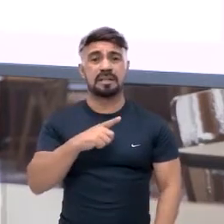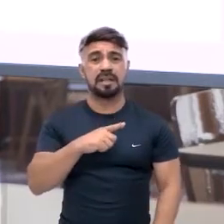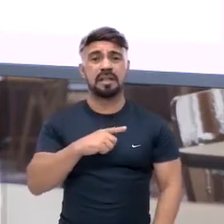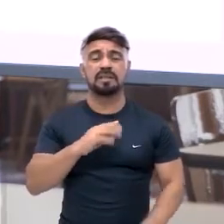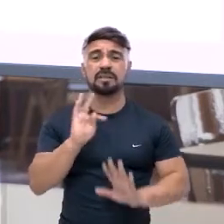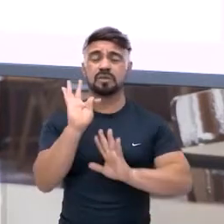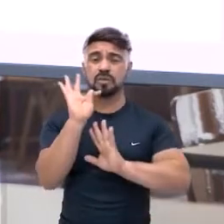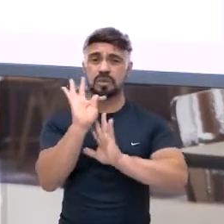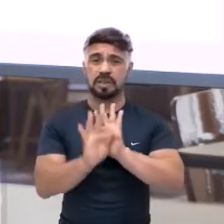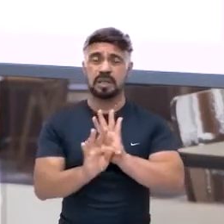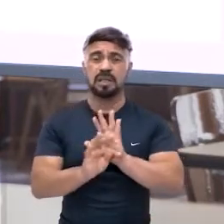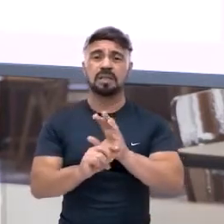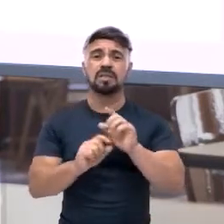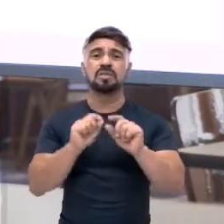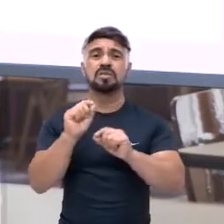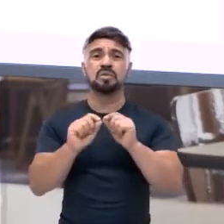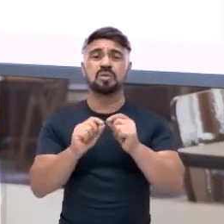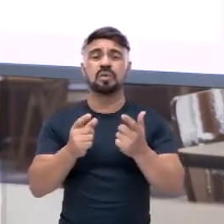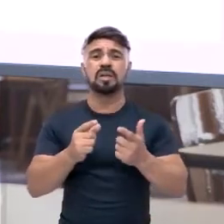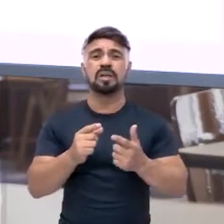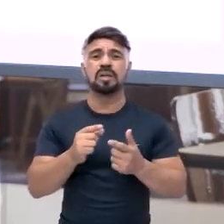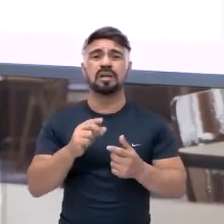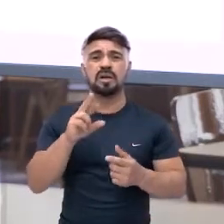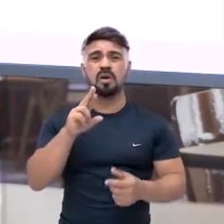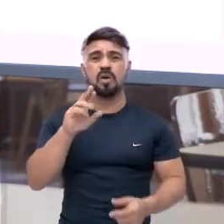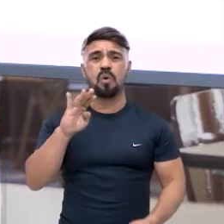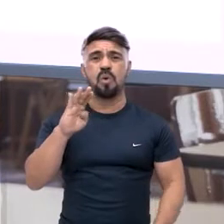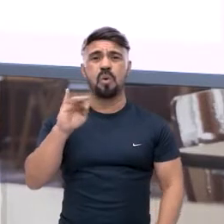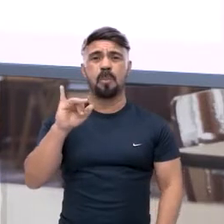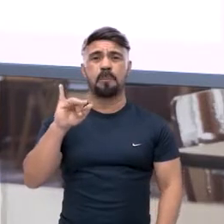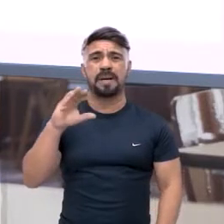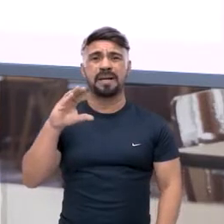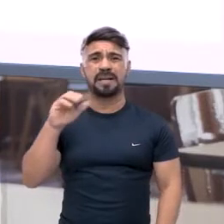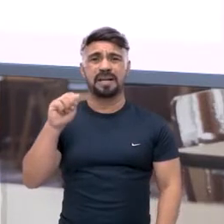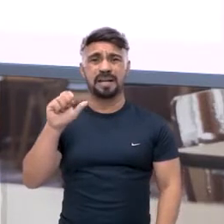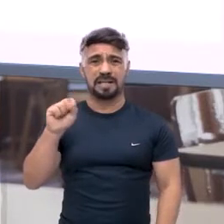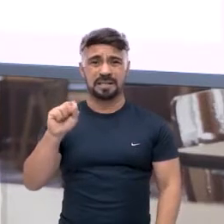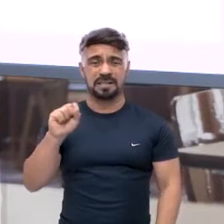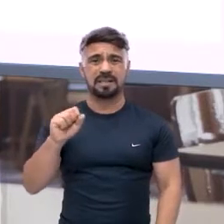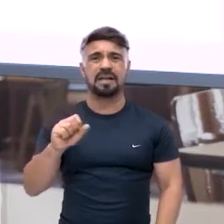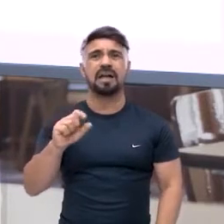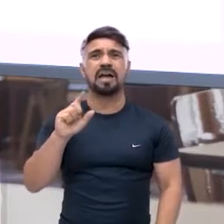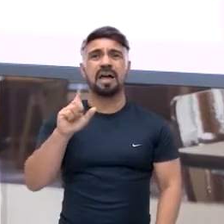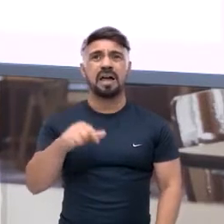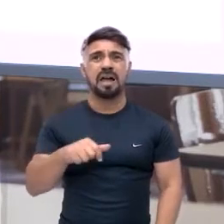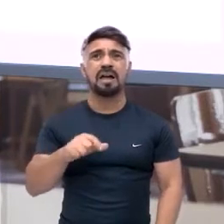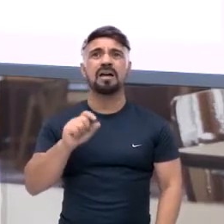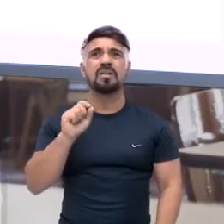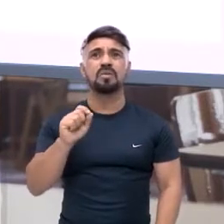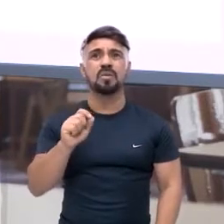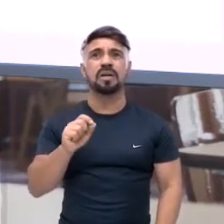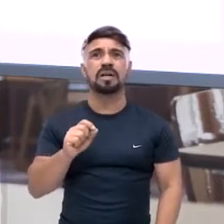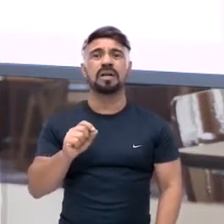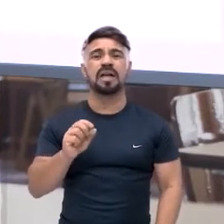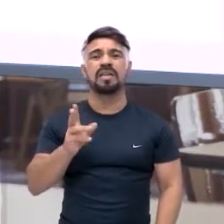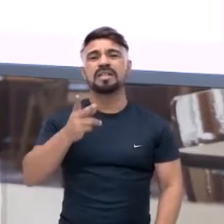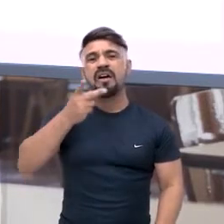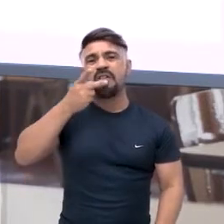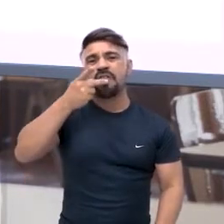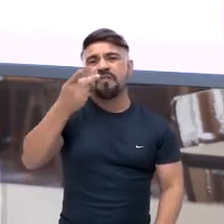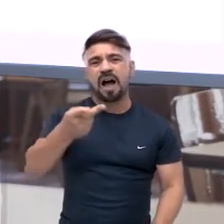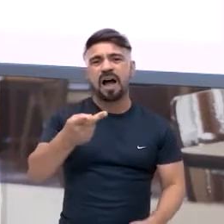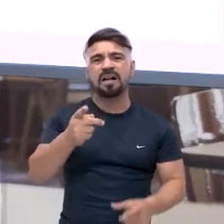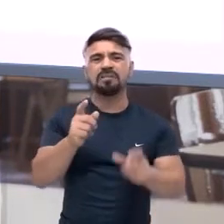nós temos aqui o que a gente chama de rubricas. E o que são as rubricas? São justamente